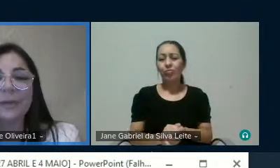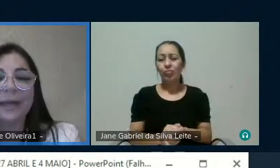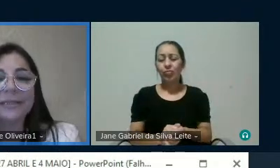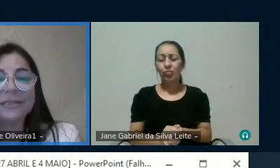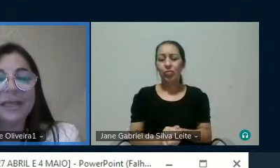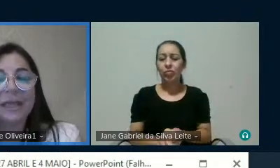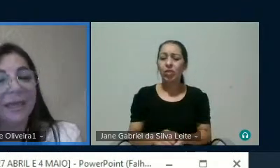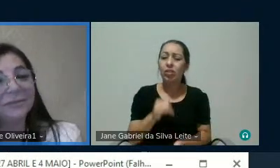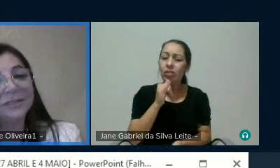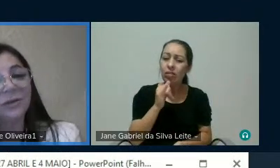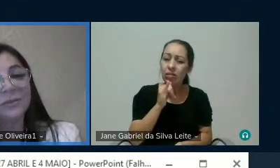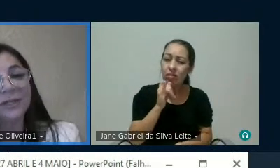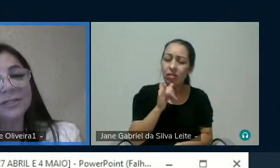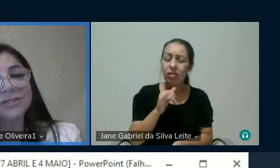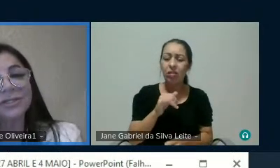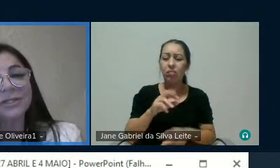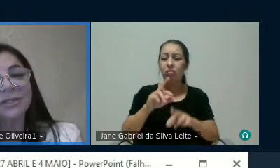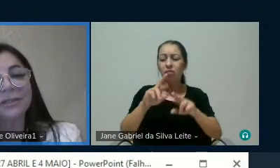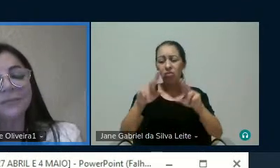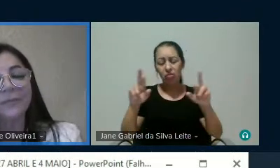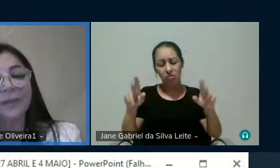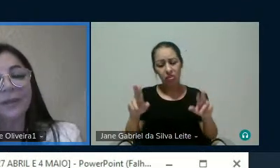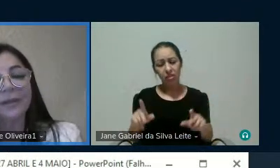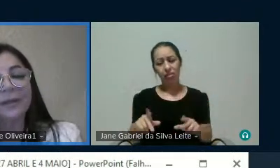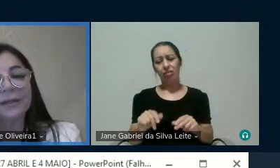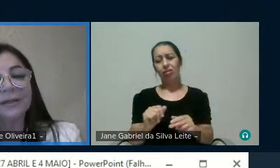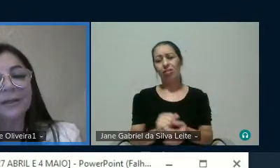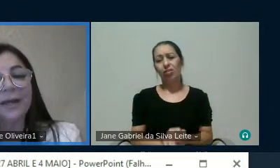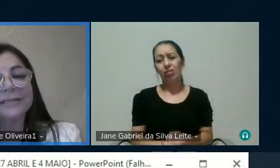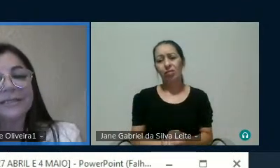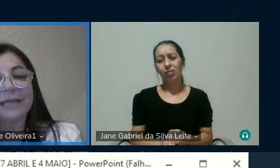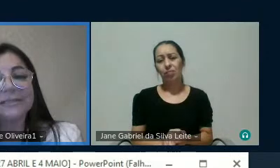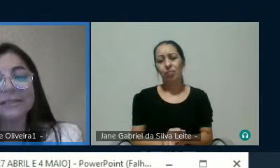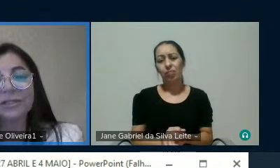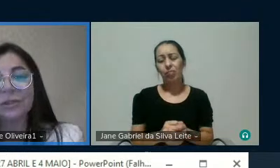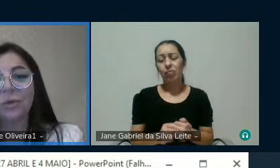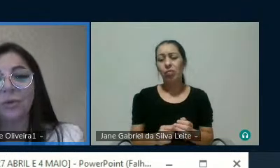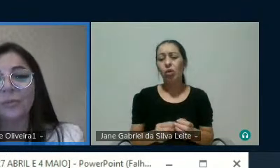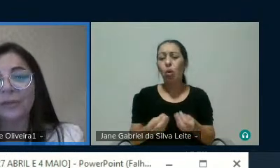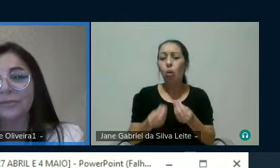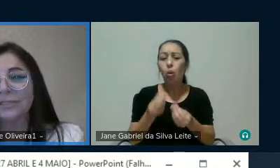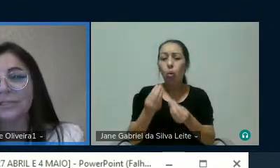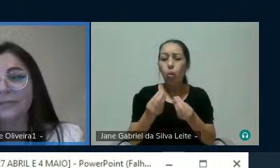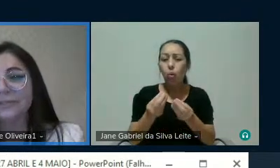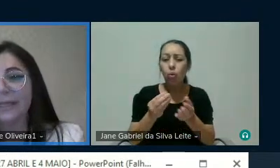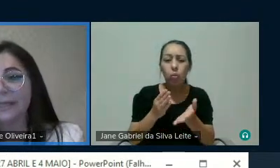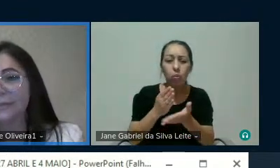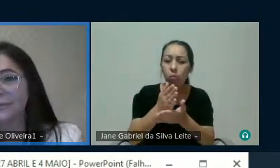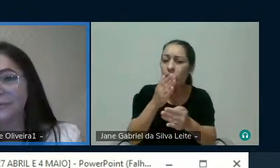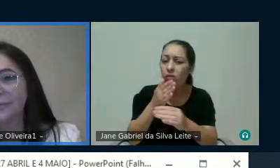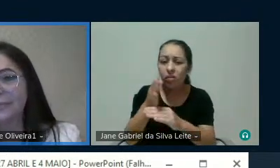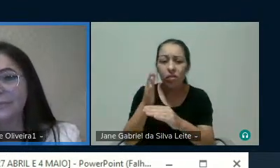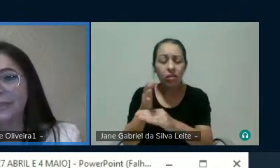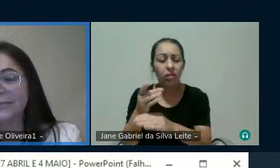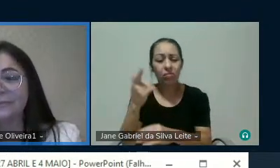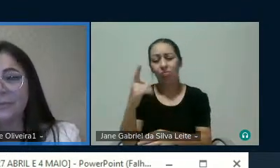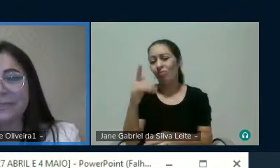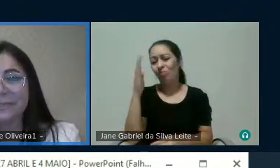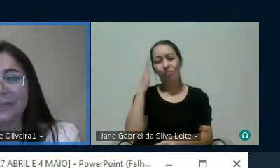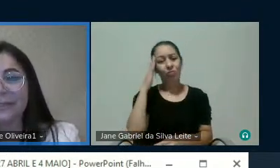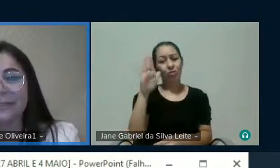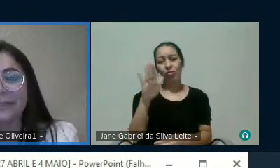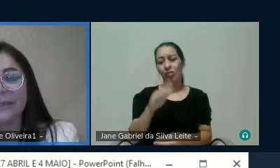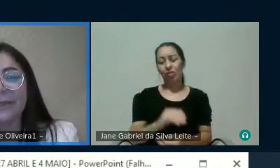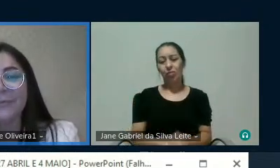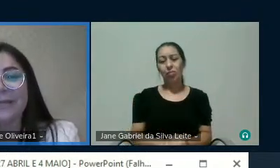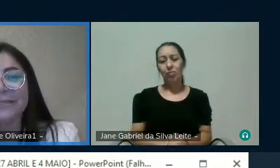vários exemplares. Eu não sei como que a gente acessa, se a gente compra os livros dele, eu não tenho essa